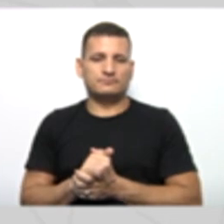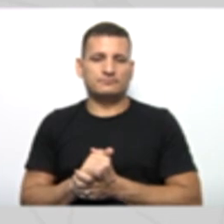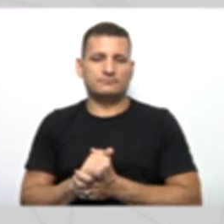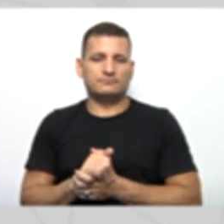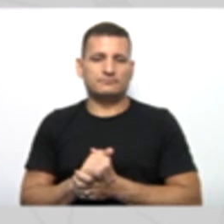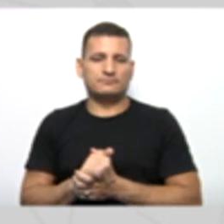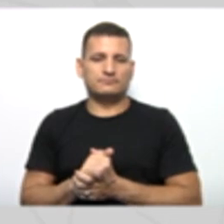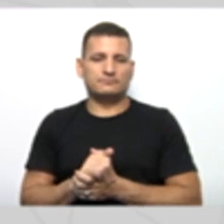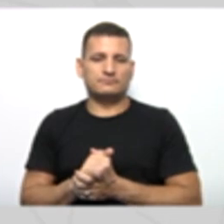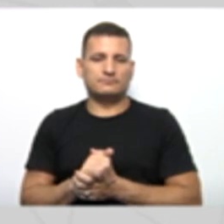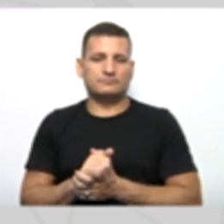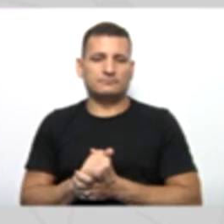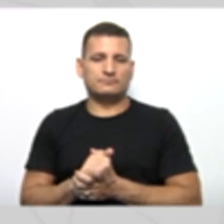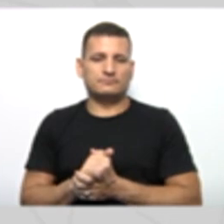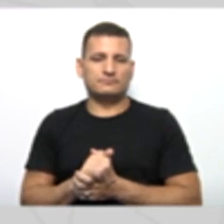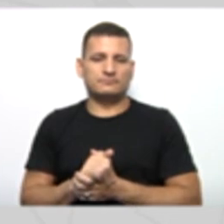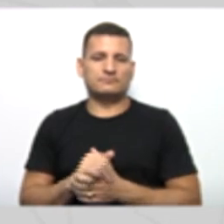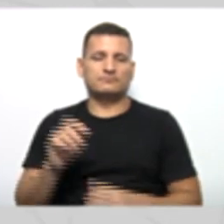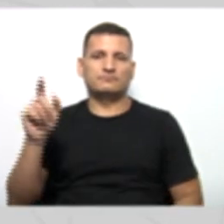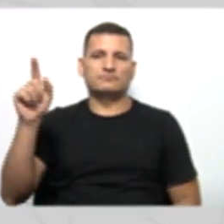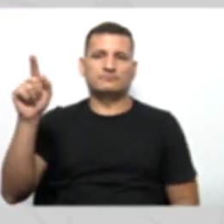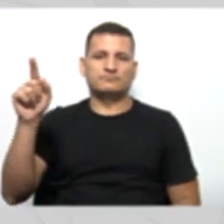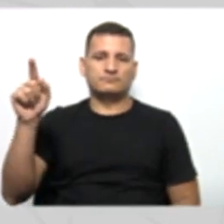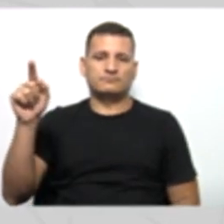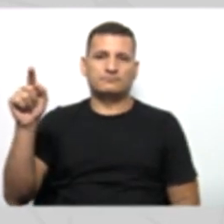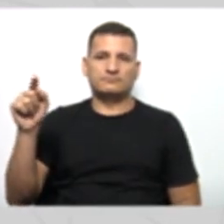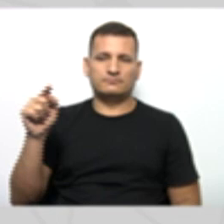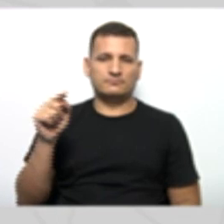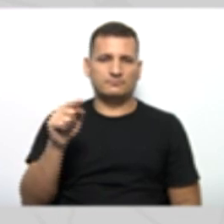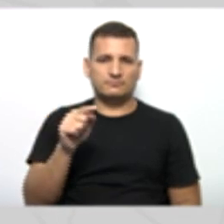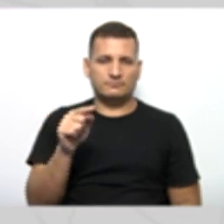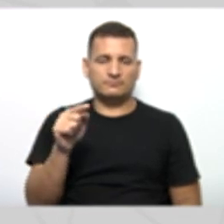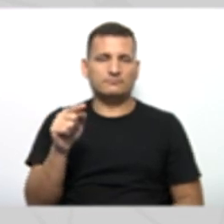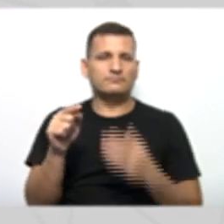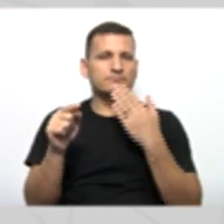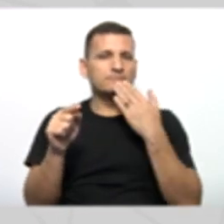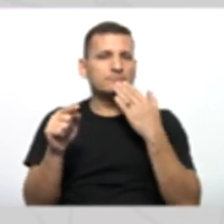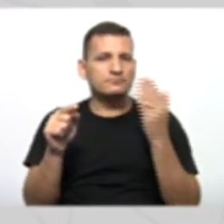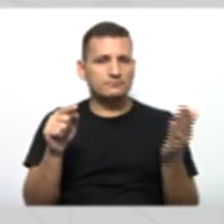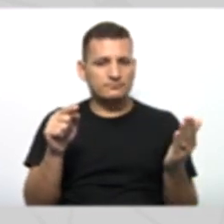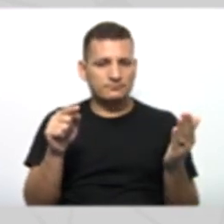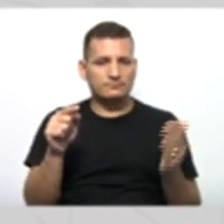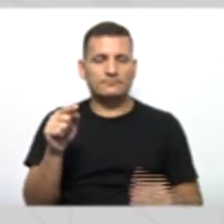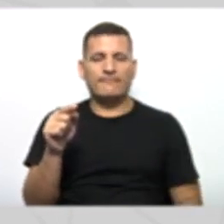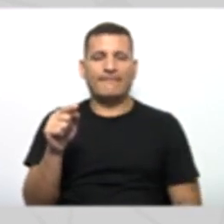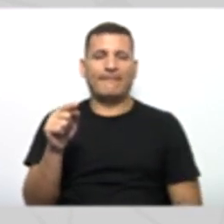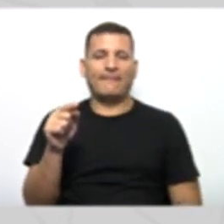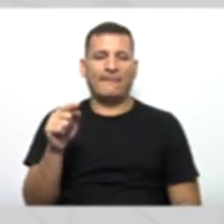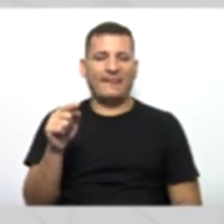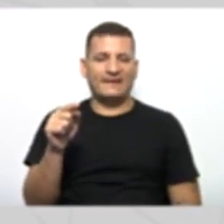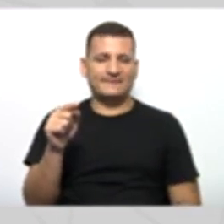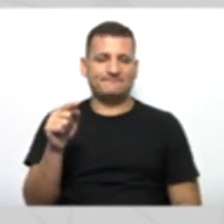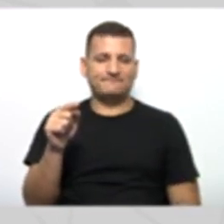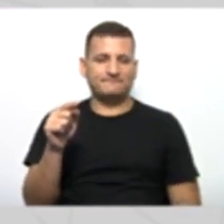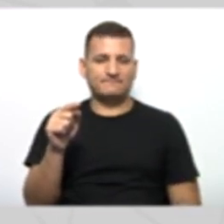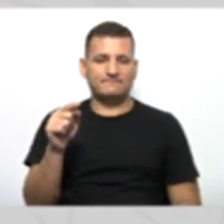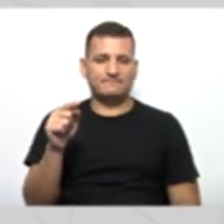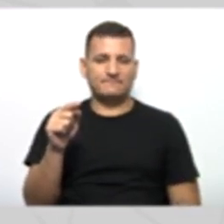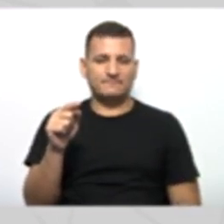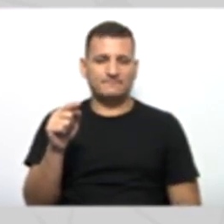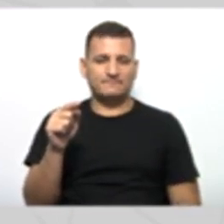ó. Vem o quê? Cadastrar, realizar pedido. Assim como ele verificou o cadastro, ele só altera,